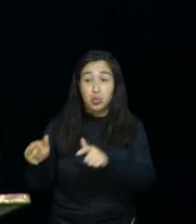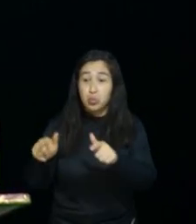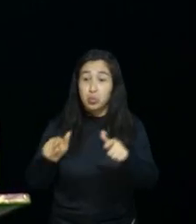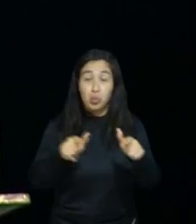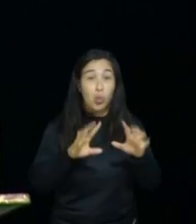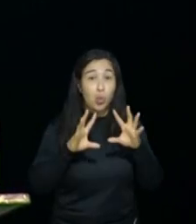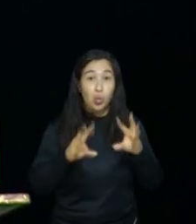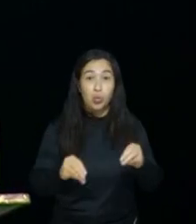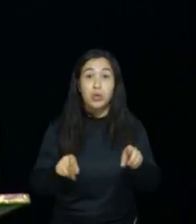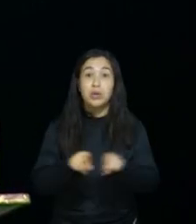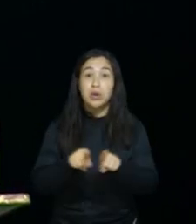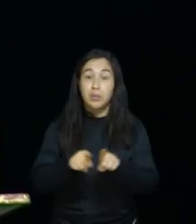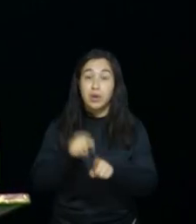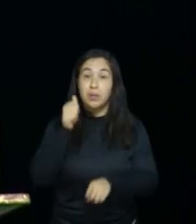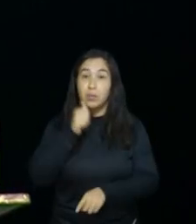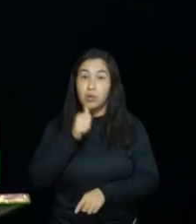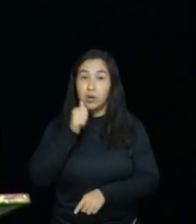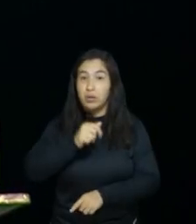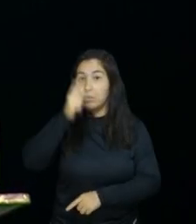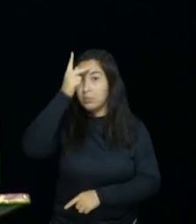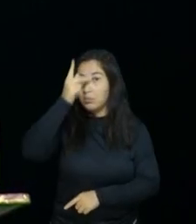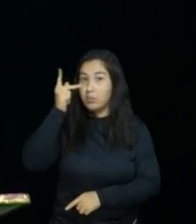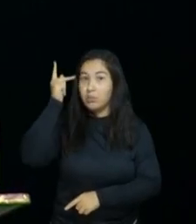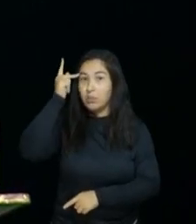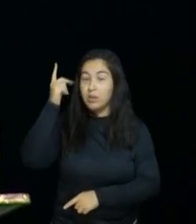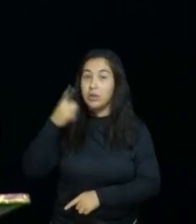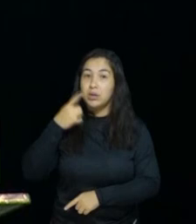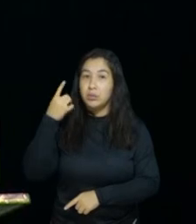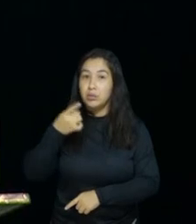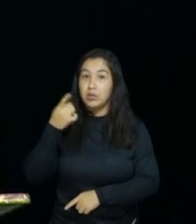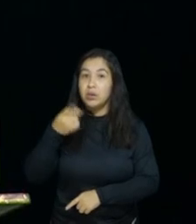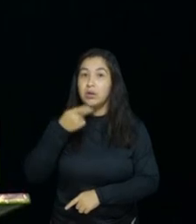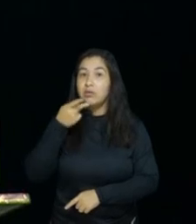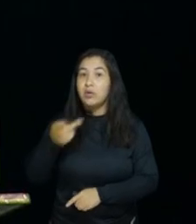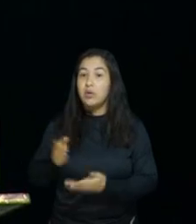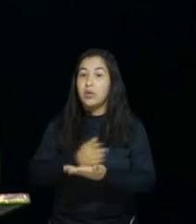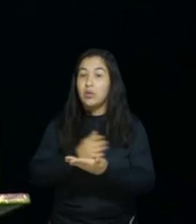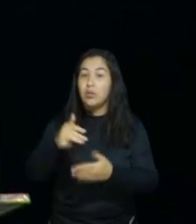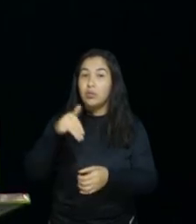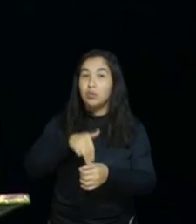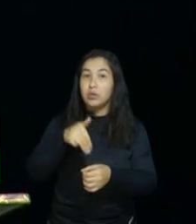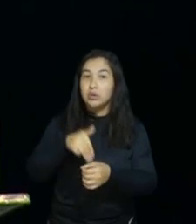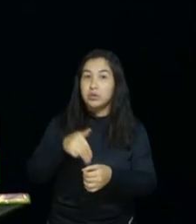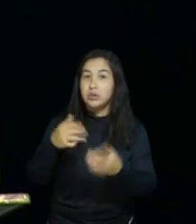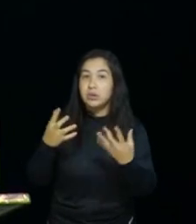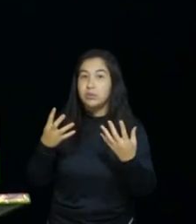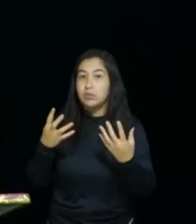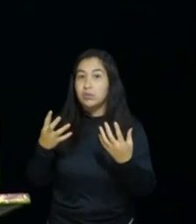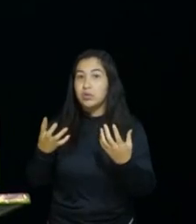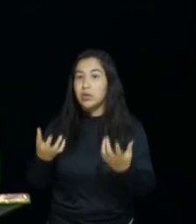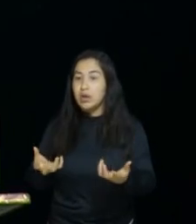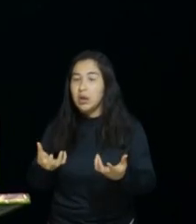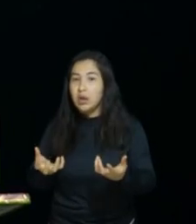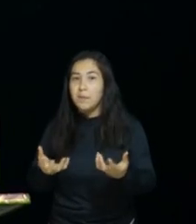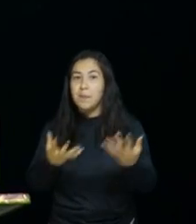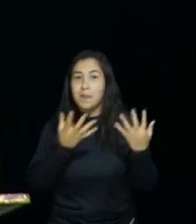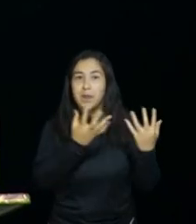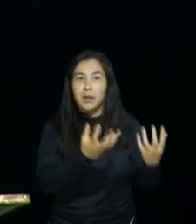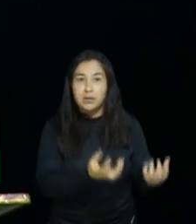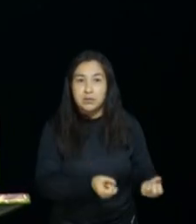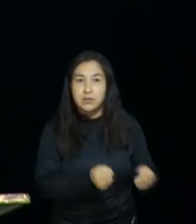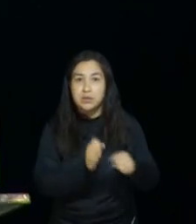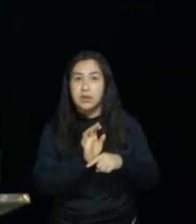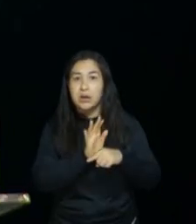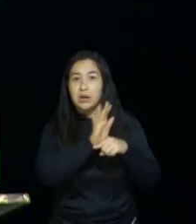a deputada Paulinha comentou sobre a possibilidade de algumas cidades que estão adotando, né, cidades irmãs para ajudar lá no Rio Grande do Sul. Então, existe